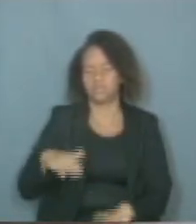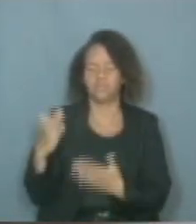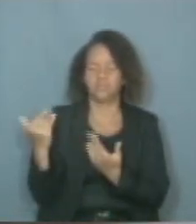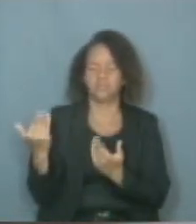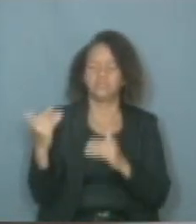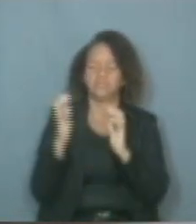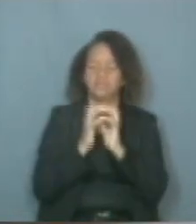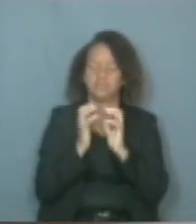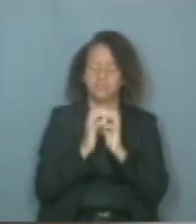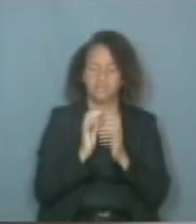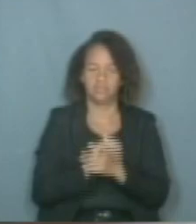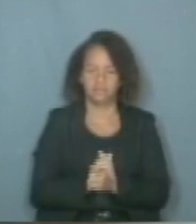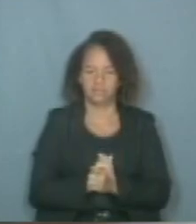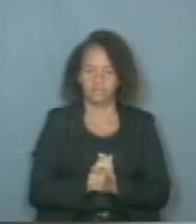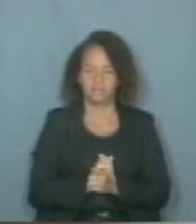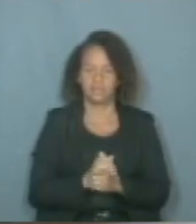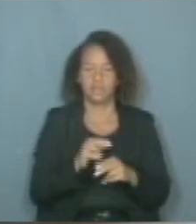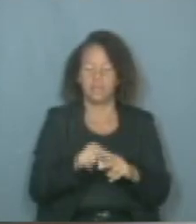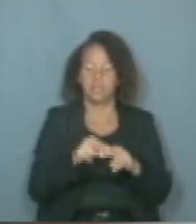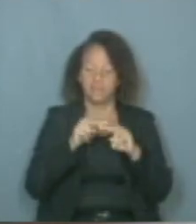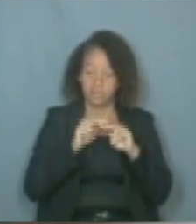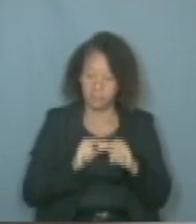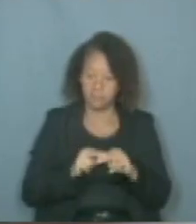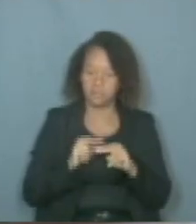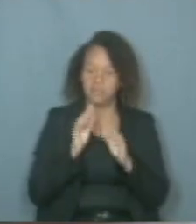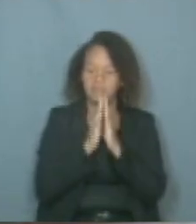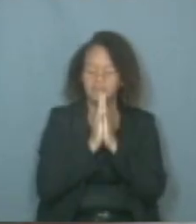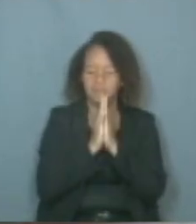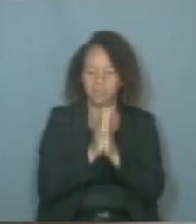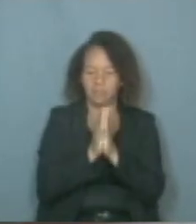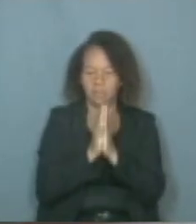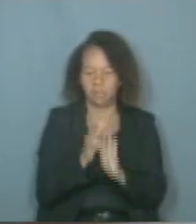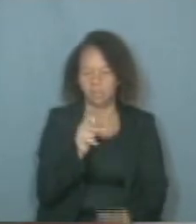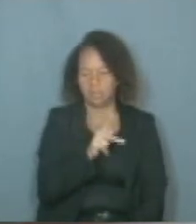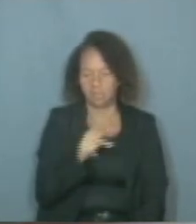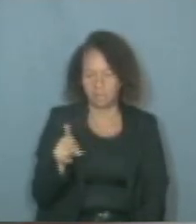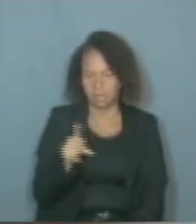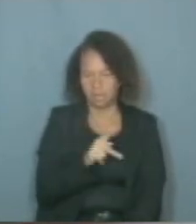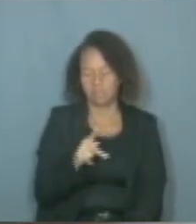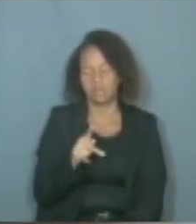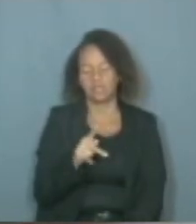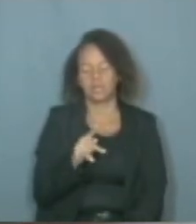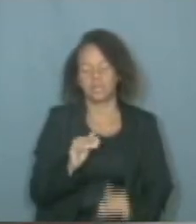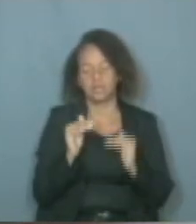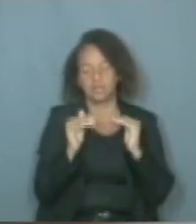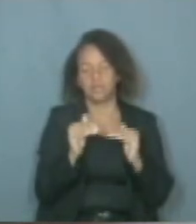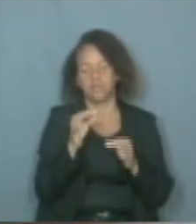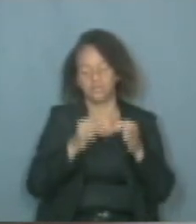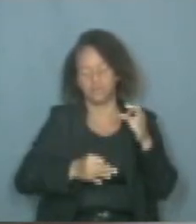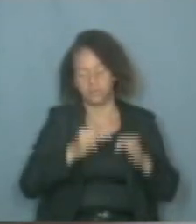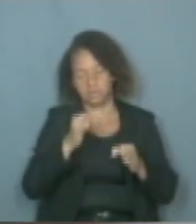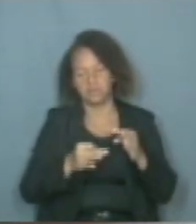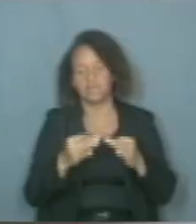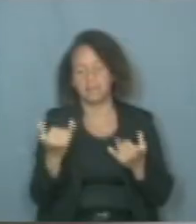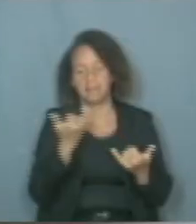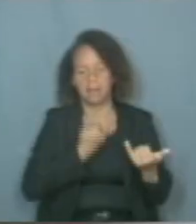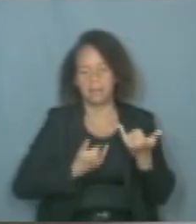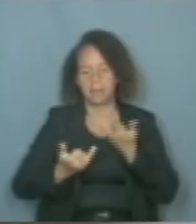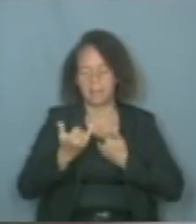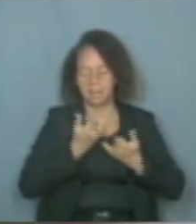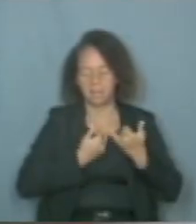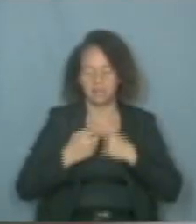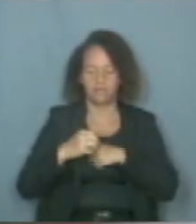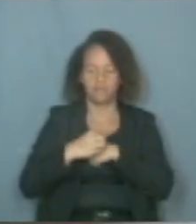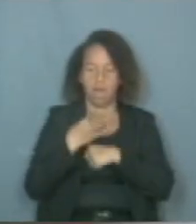na cidade do Recife. Por isso, estamos fazendo esse apelo ao presidente do Tribunal de Justiça para que nos forneça esses